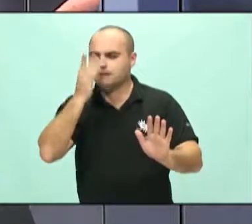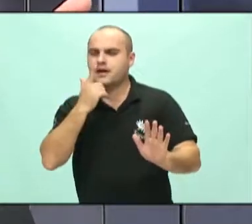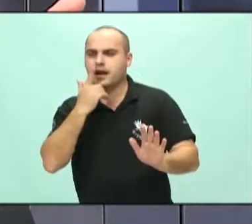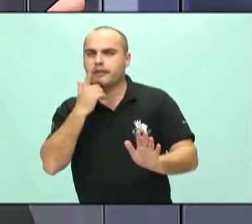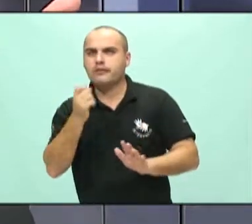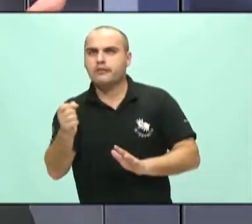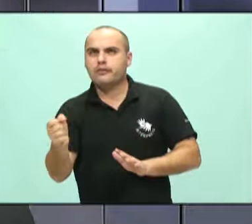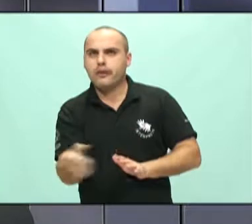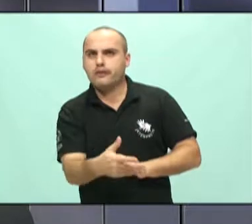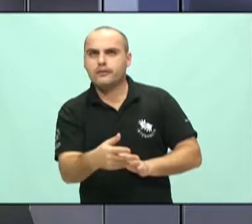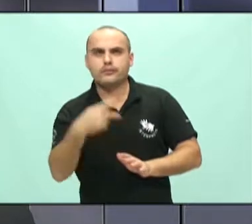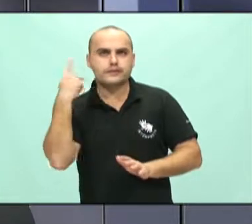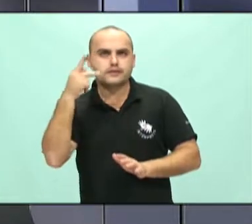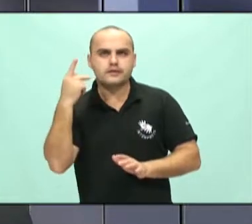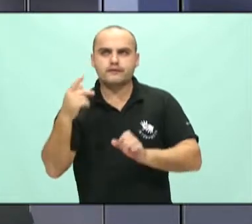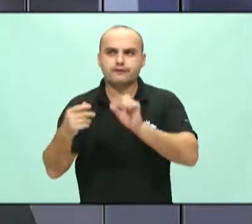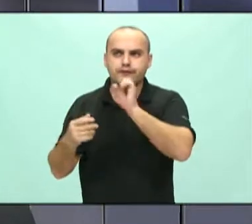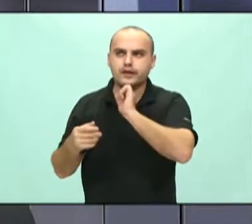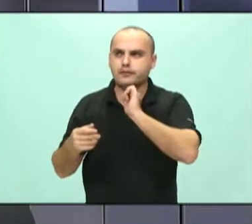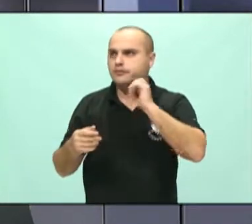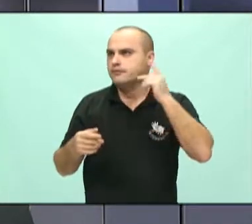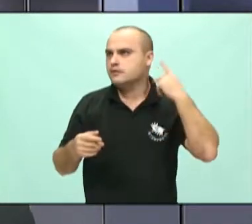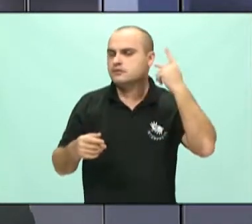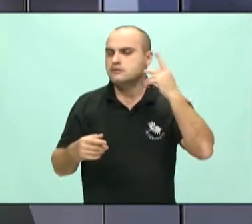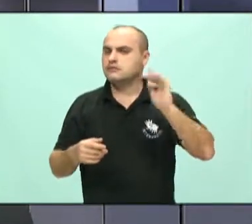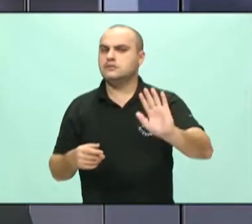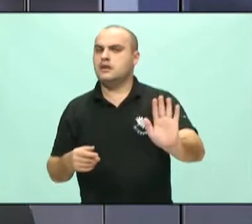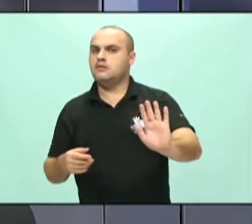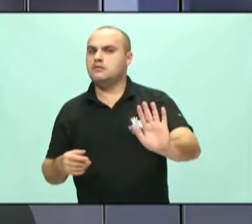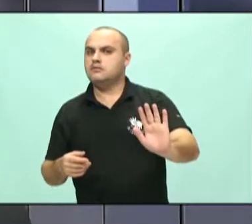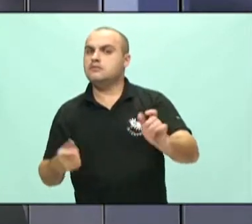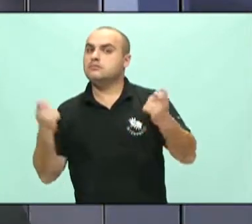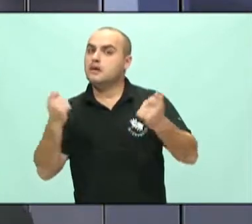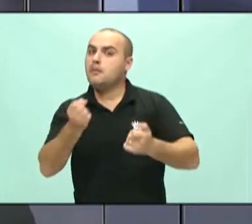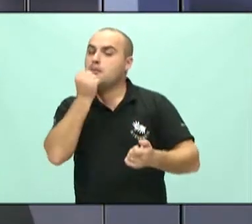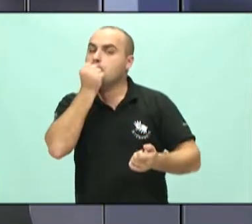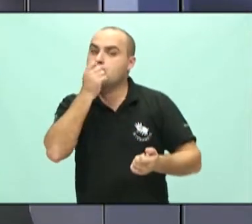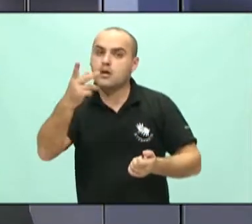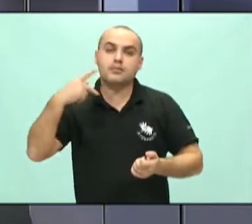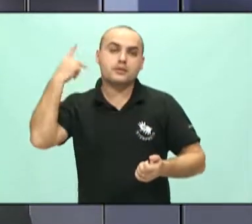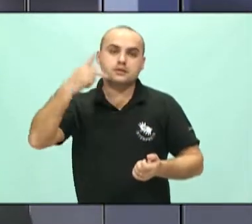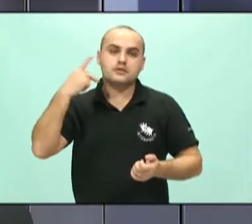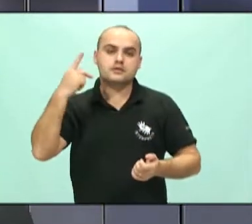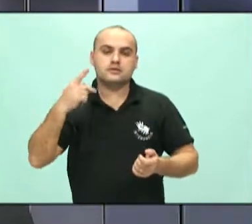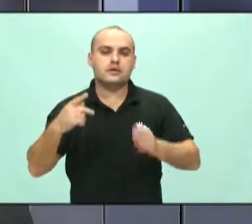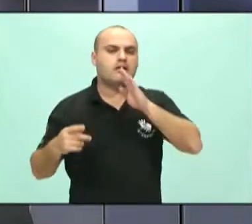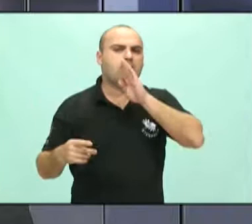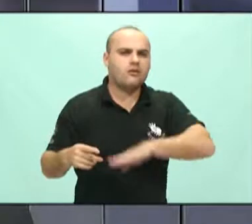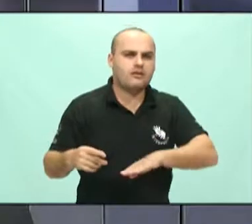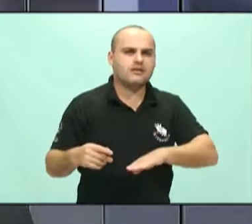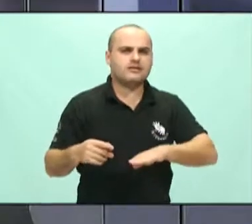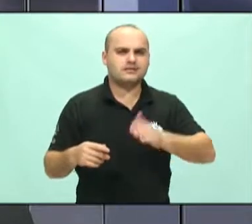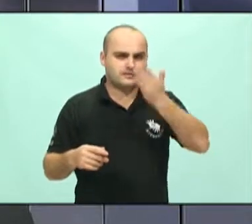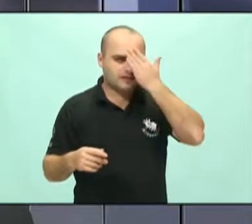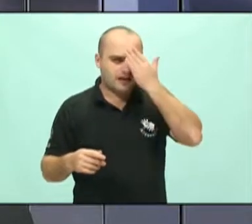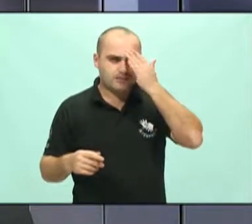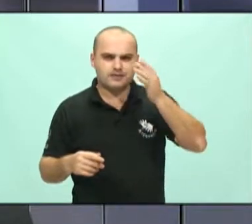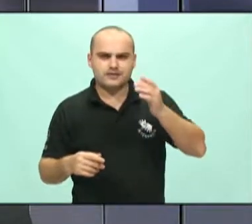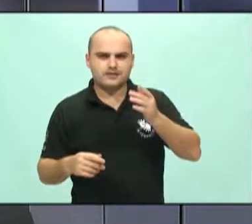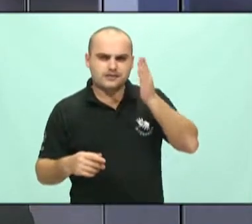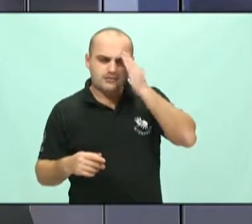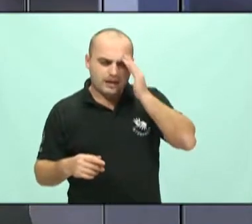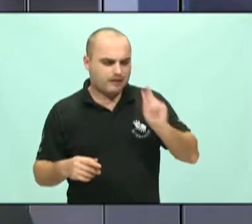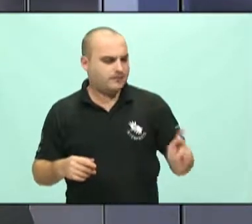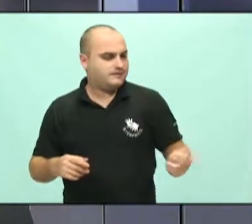política ou velha política, é a boa política e a política ruim. A gente tem que deixar a política ruim, que é essa da politicagem, do oportunismo